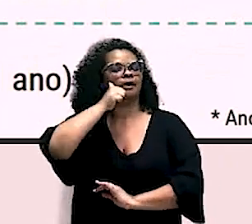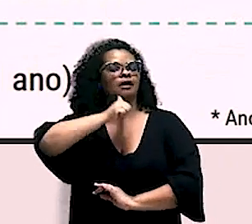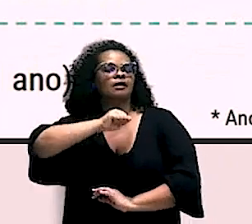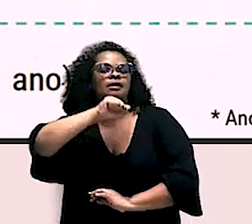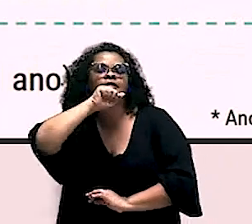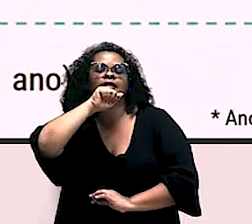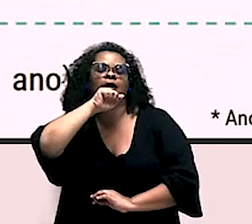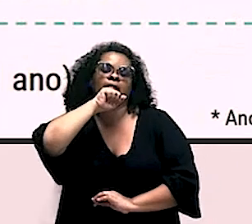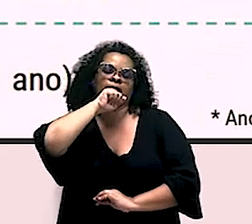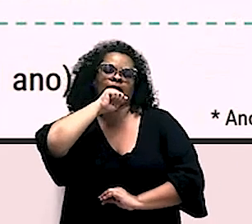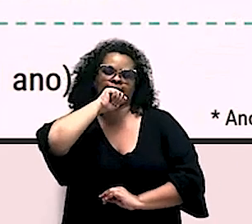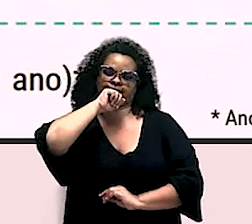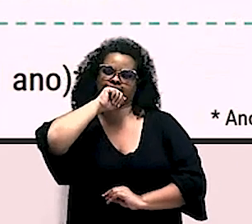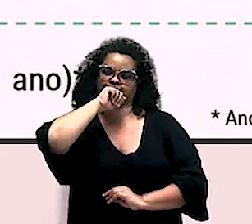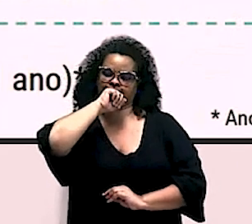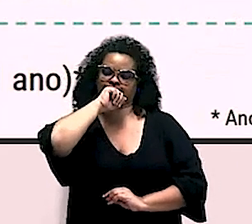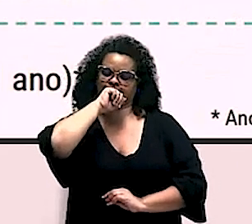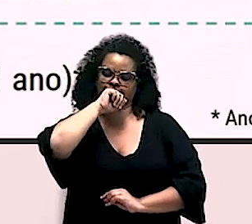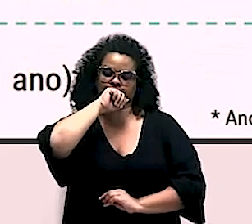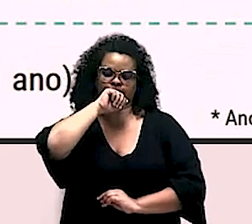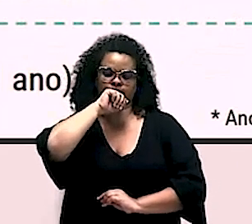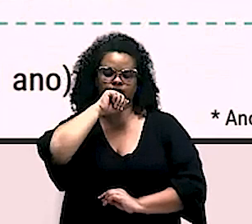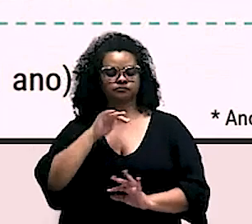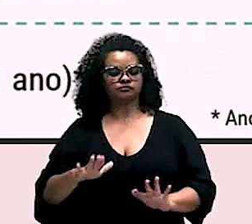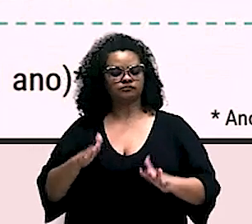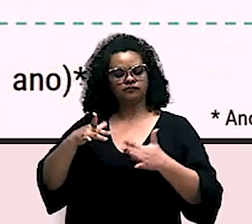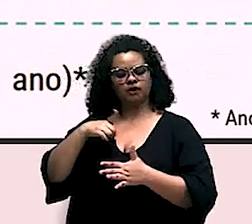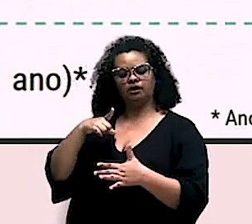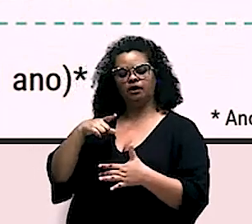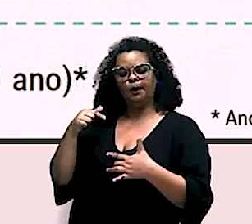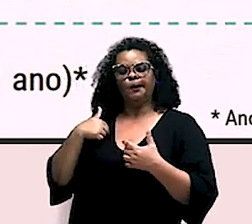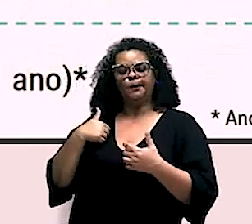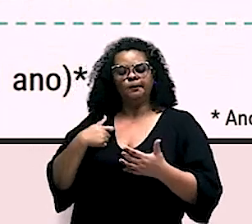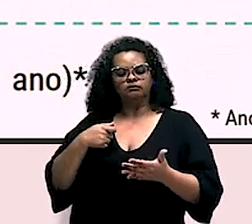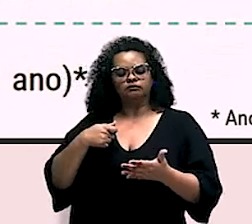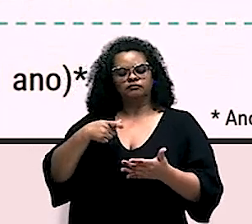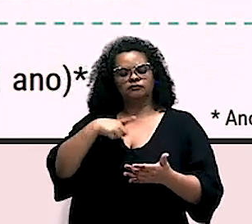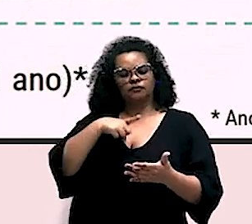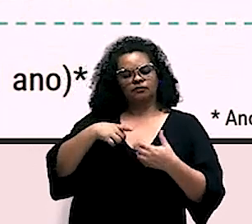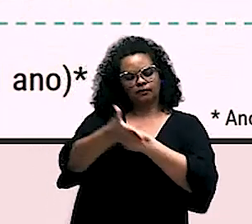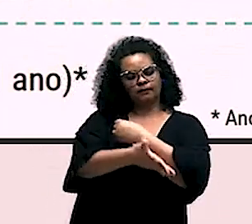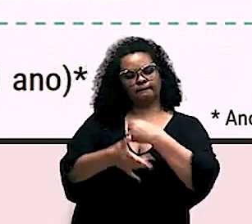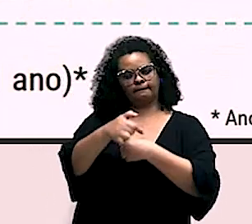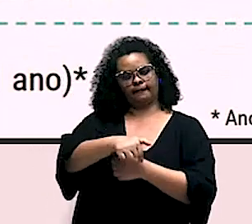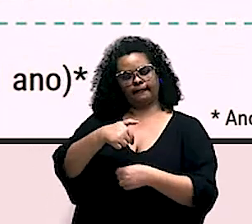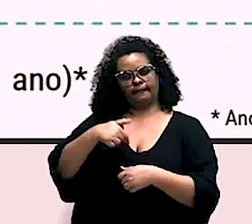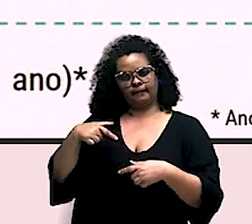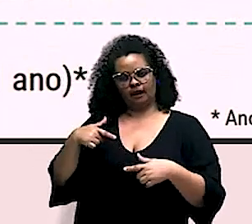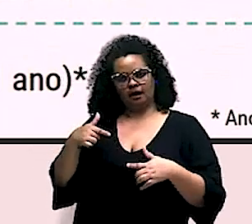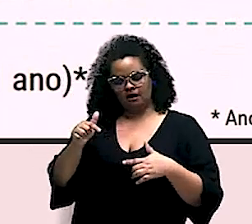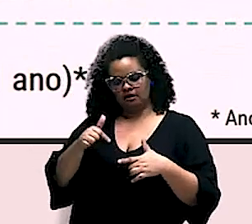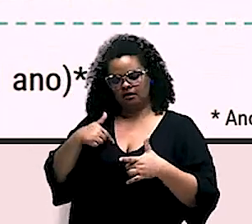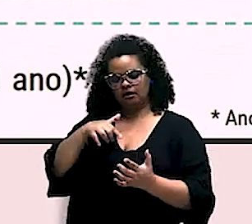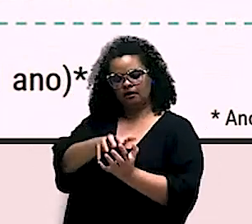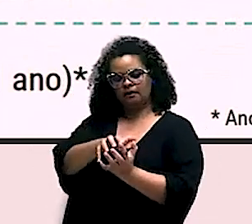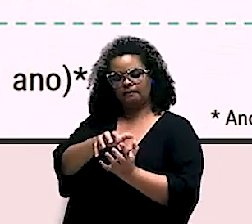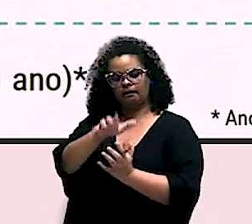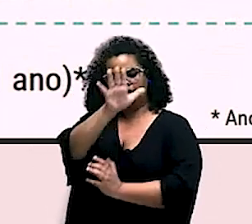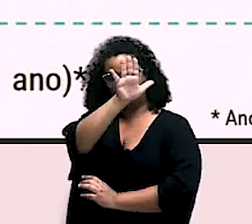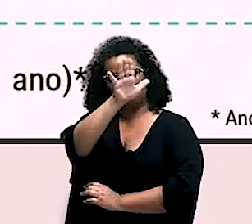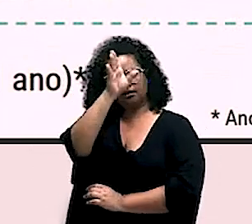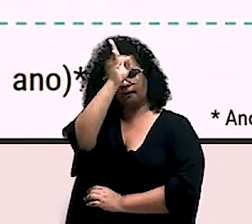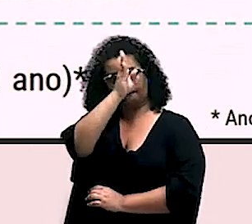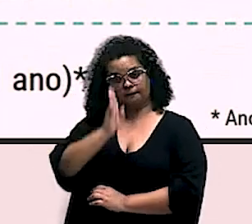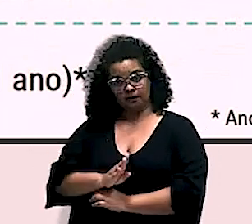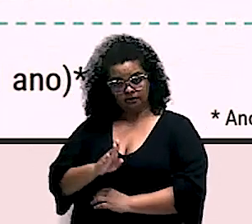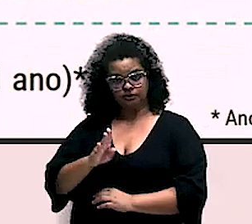política de saúde, ela está bastante consolidada aqui no país, né? A gente tem há muitas décadas